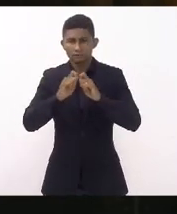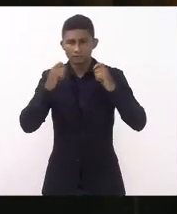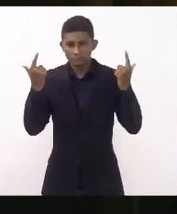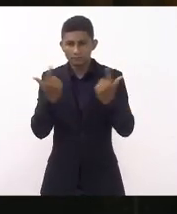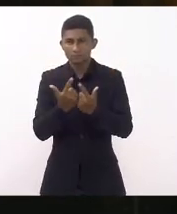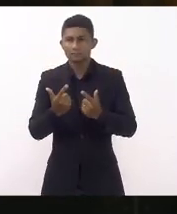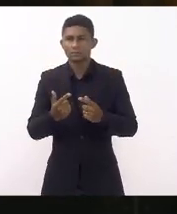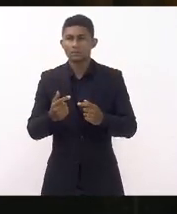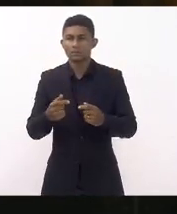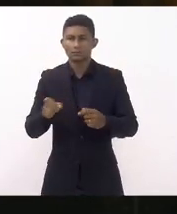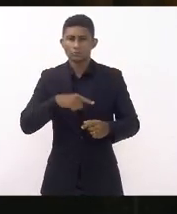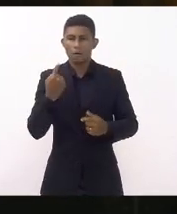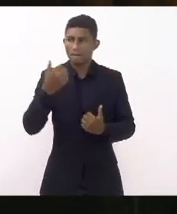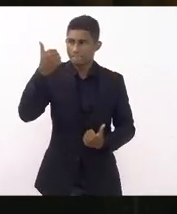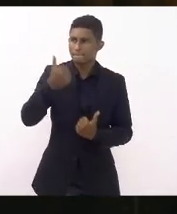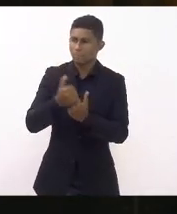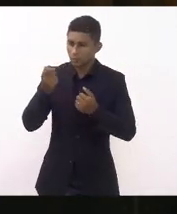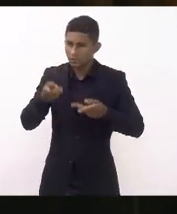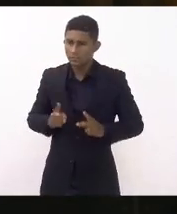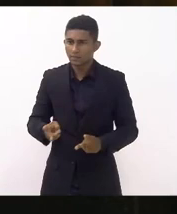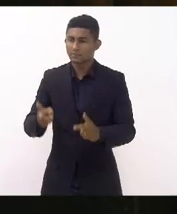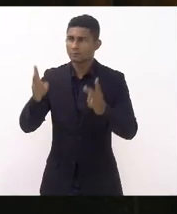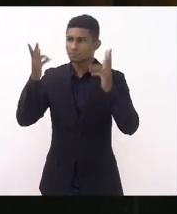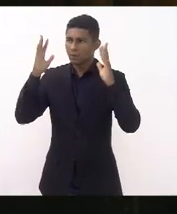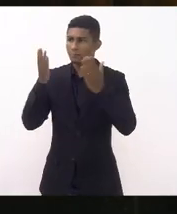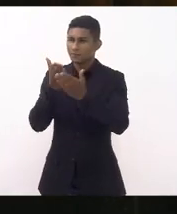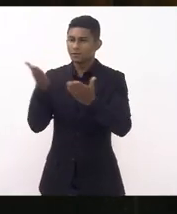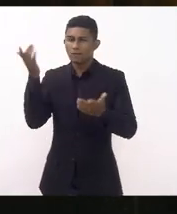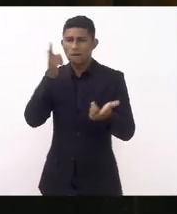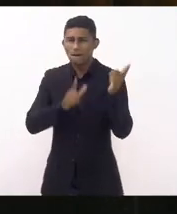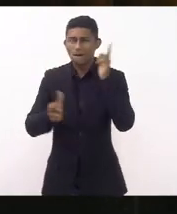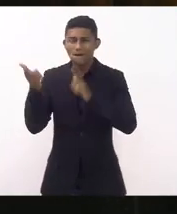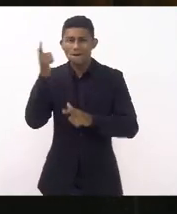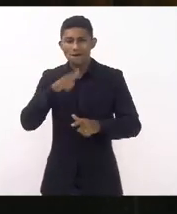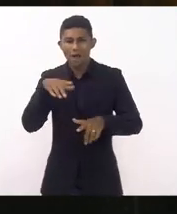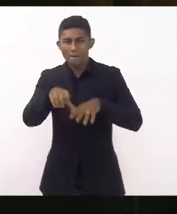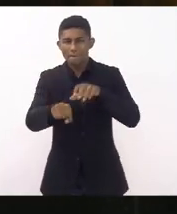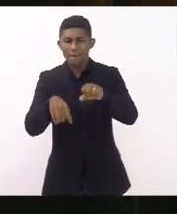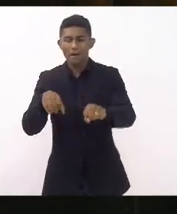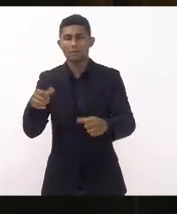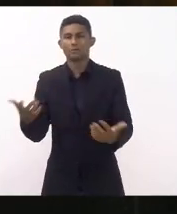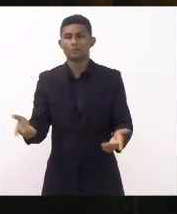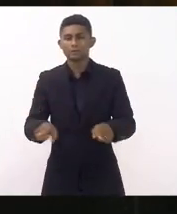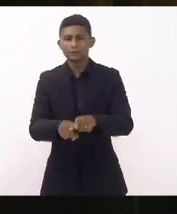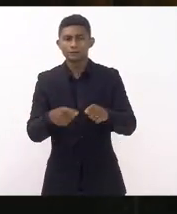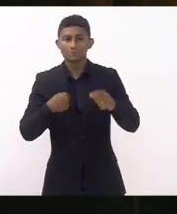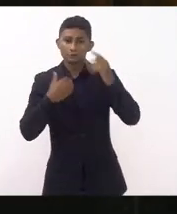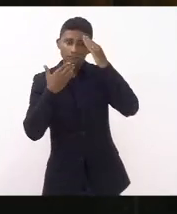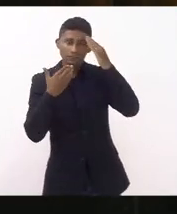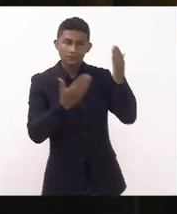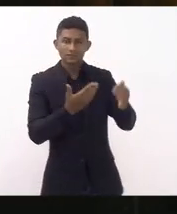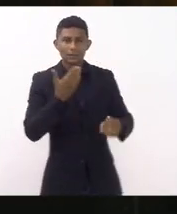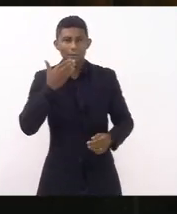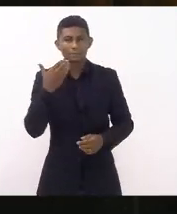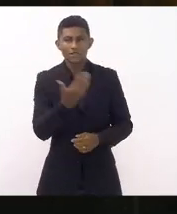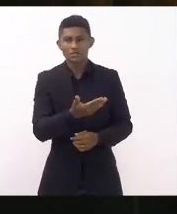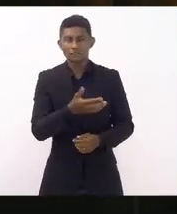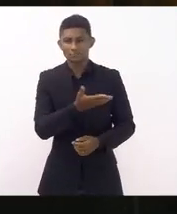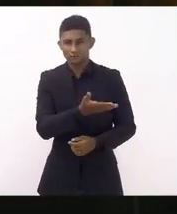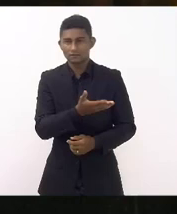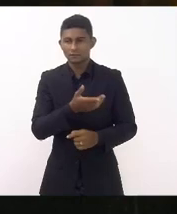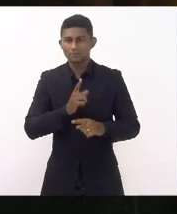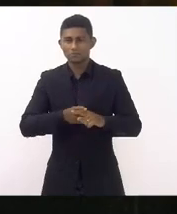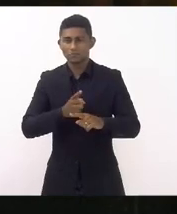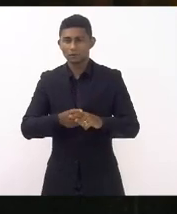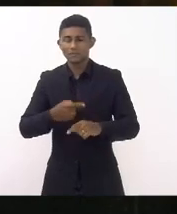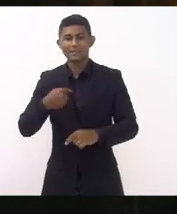podem contar conosco sempre. Parabéns pela conquista. E agradeço também o pedido da deputada Tia Ju, porque eu fiz